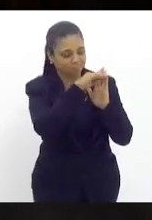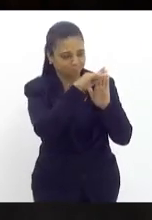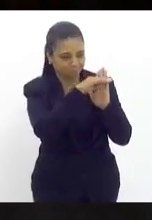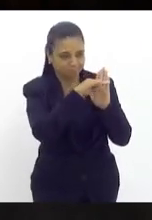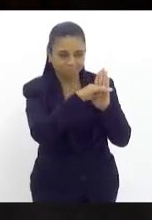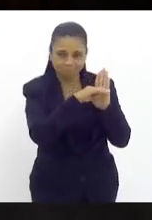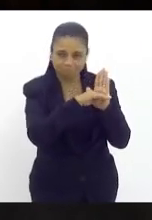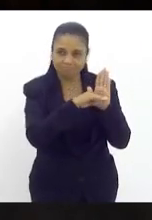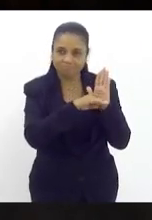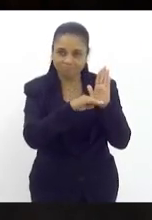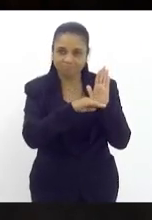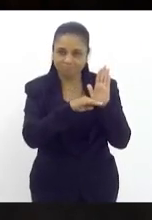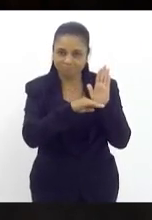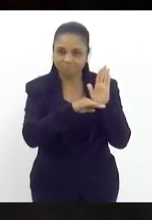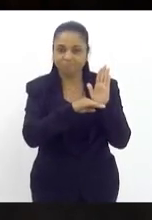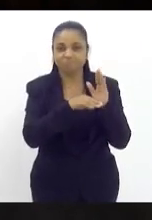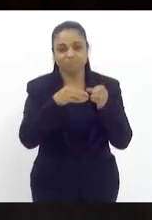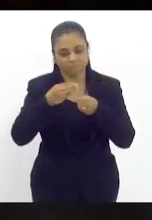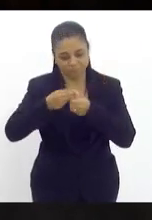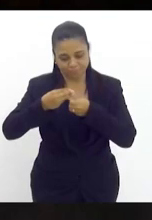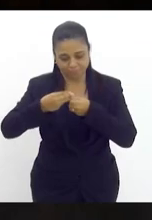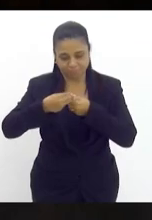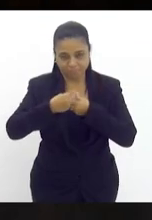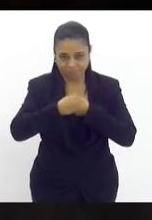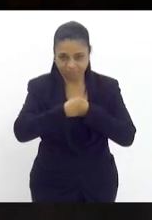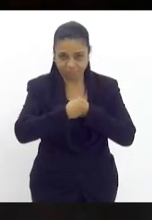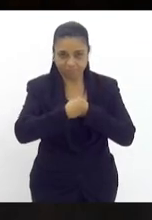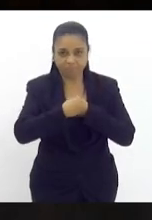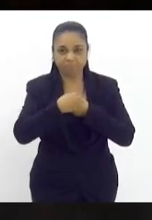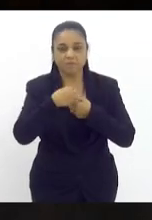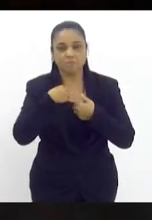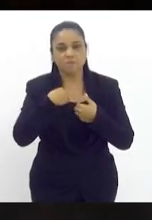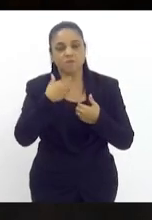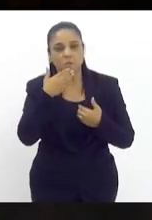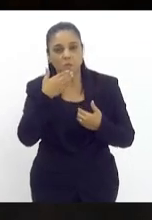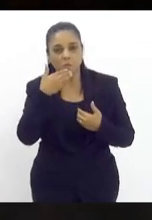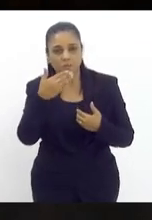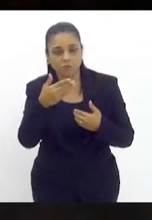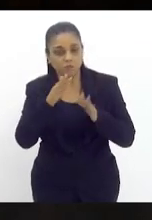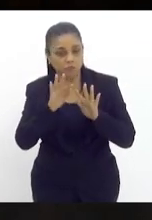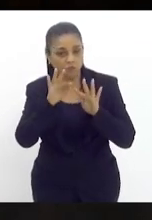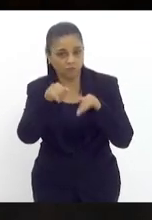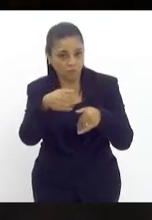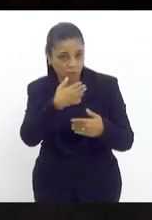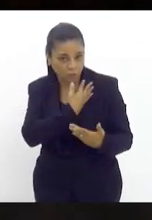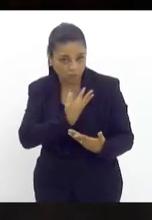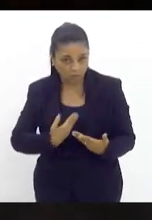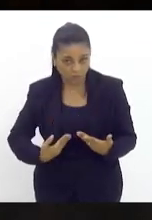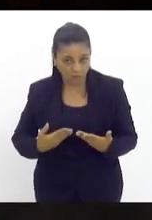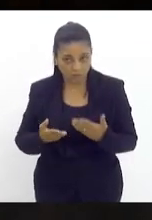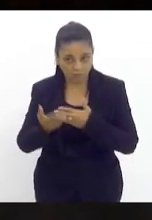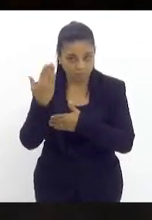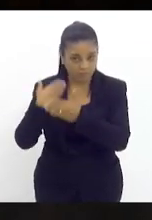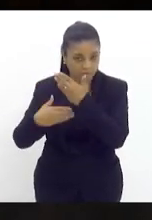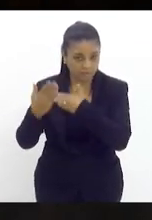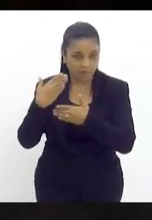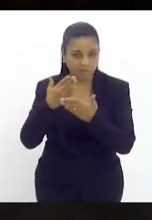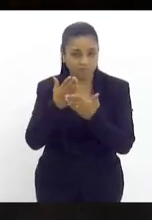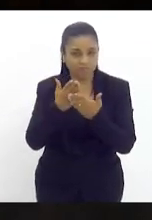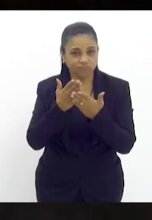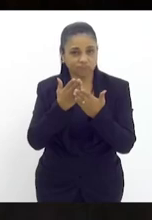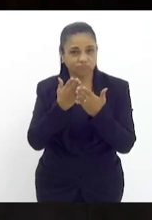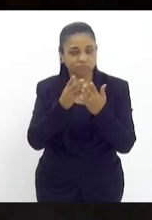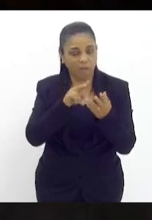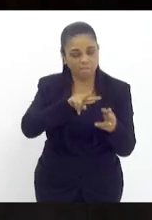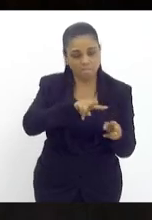estejam nos municípios, né, uma das coisas que eu pedi no fim do governo, quando nós íamos sair na época da transição,